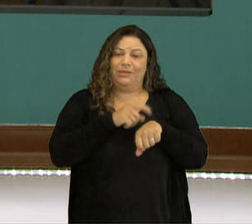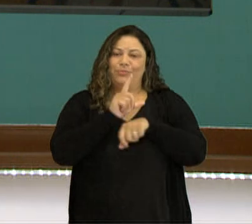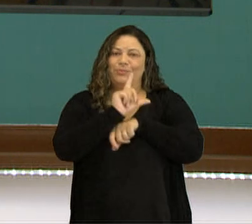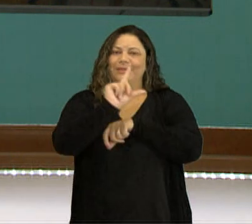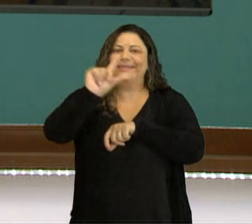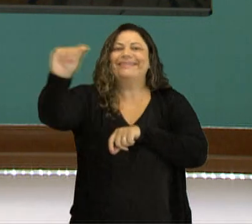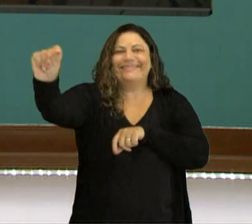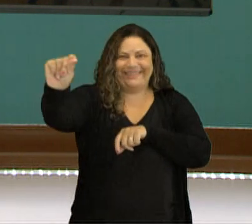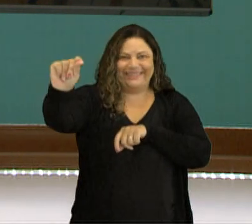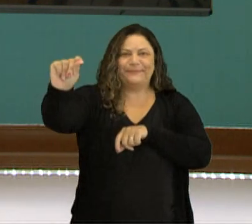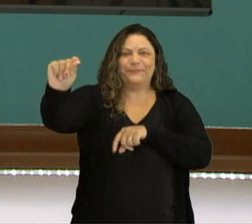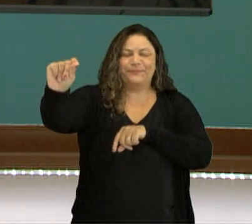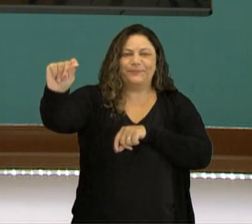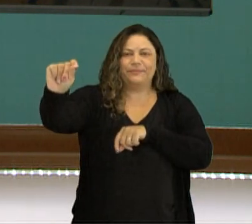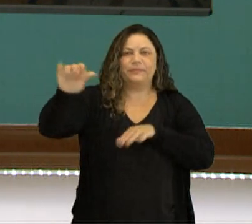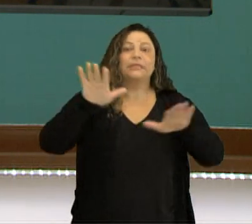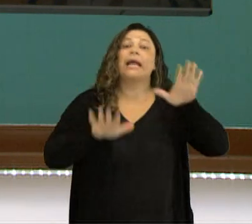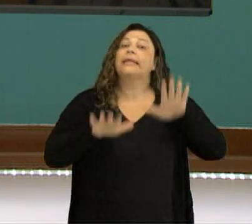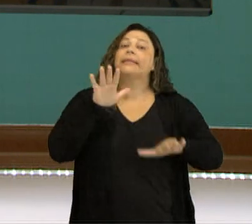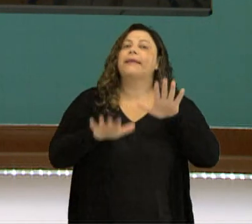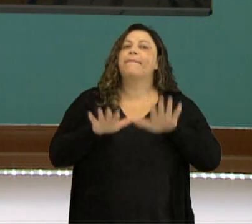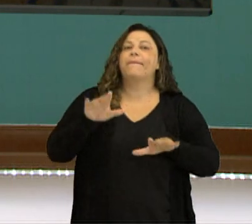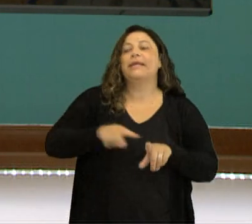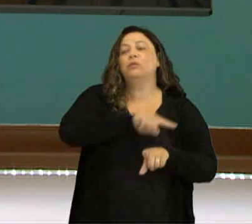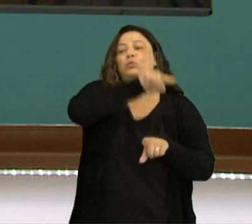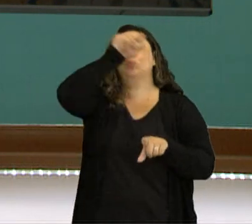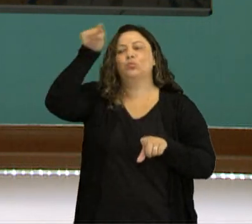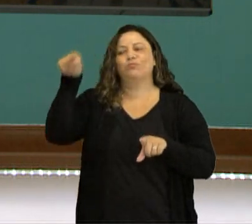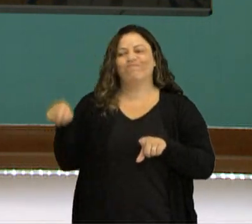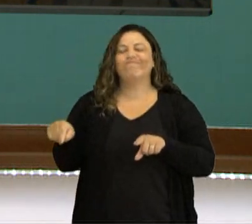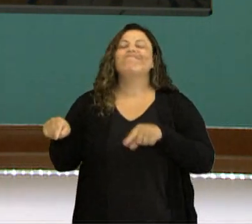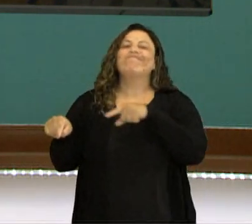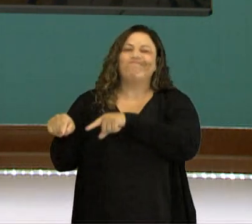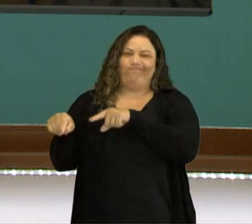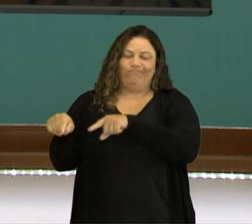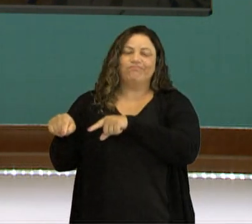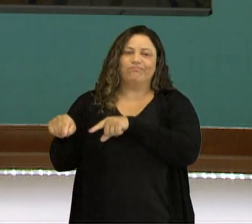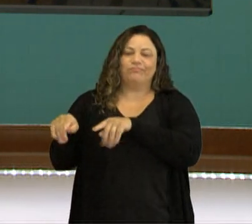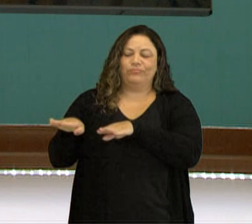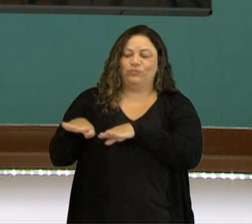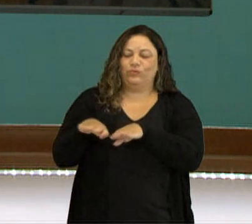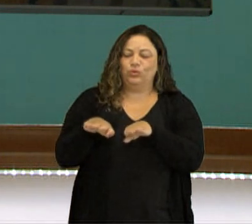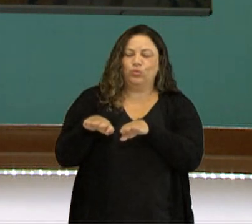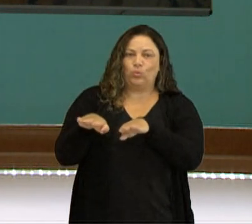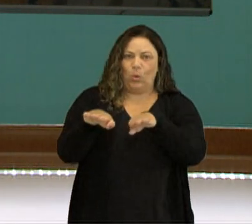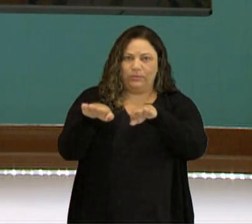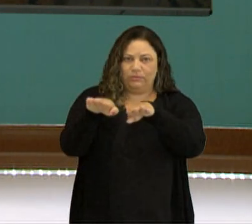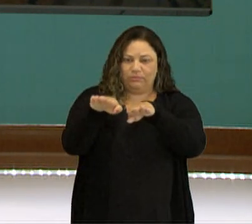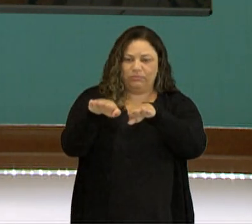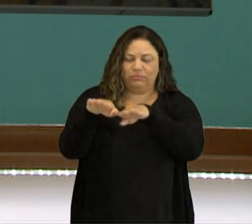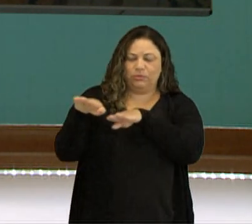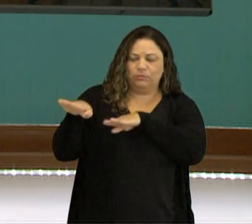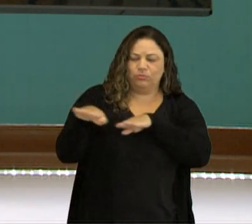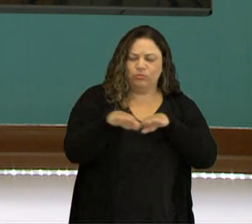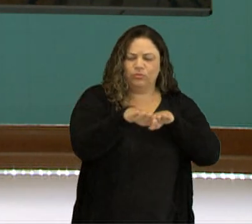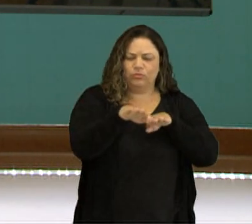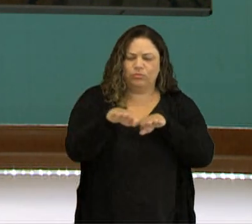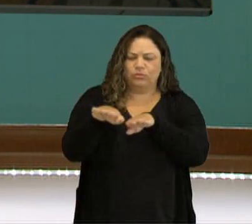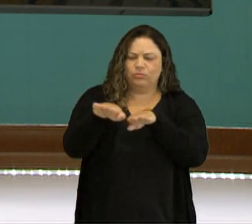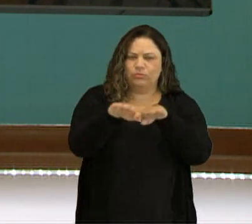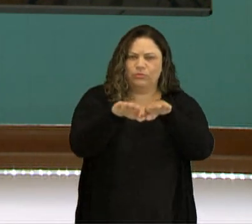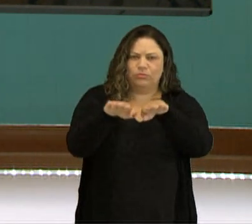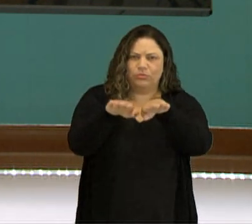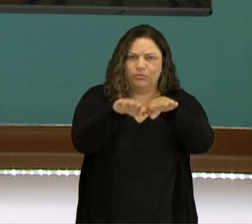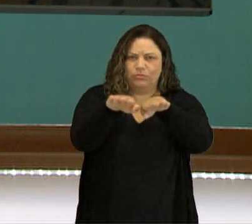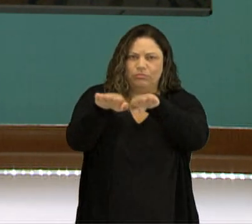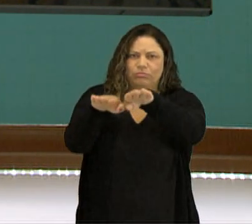veículo depende do tamanho do veículo, certo? Se for 2 caminhões que sejam um ultrapassando o outro, o tamanho